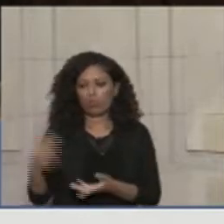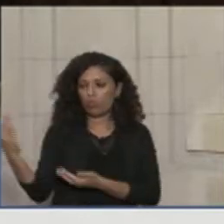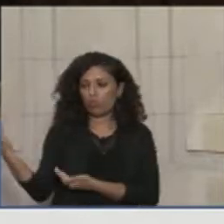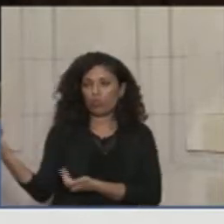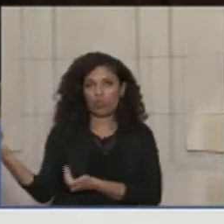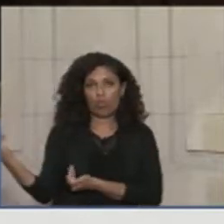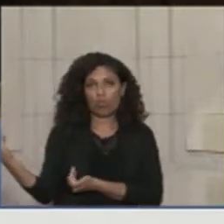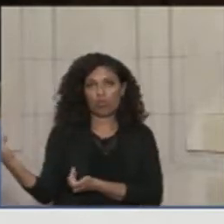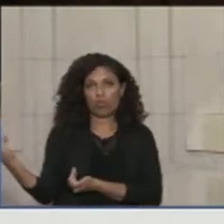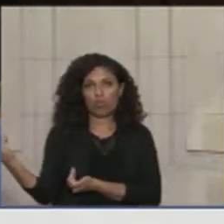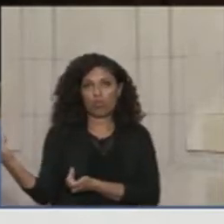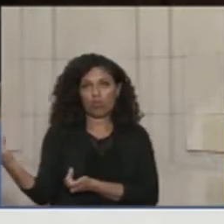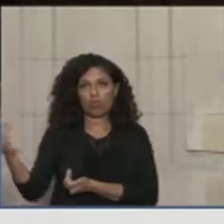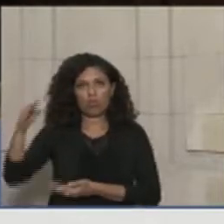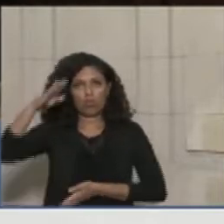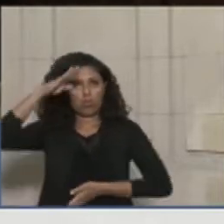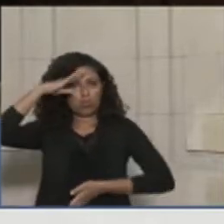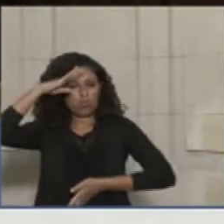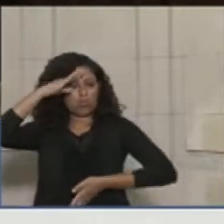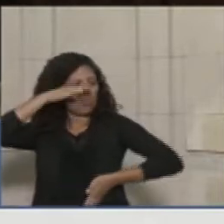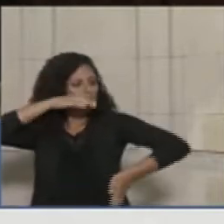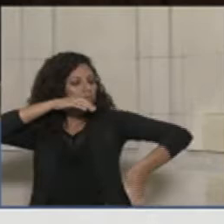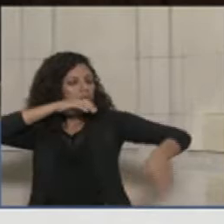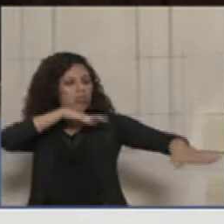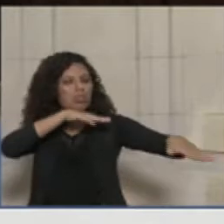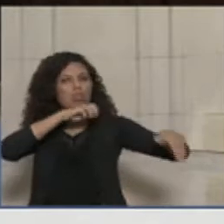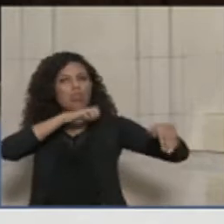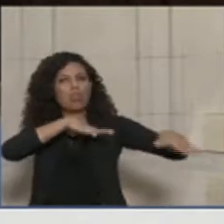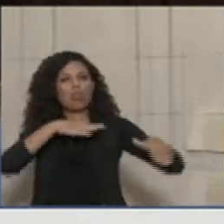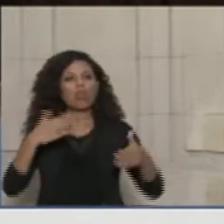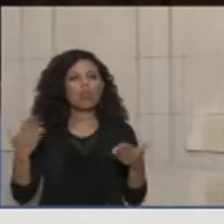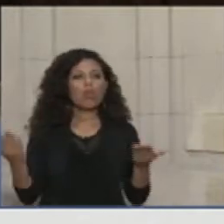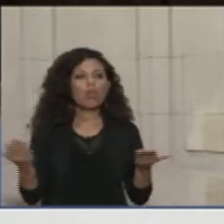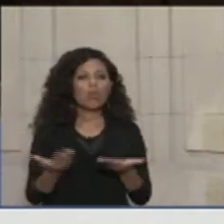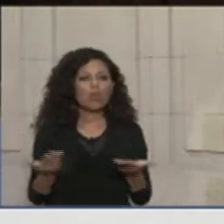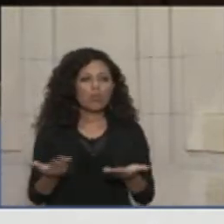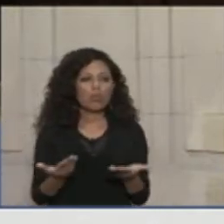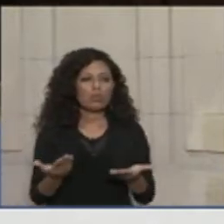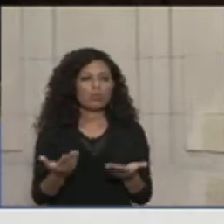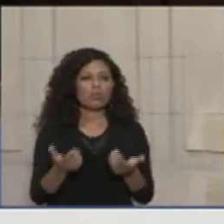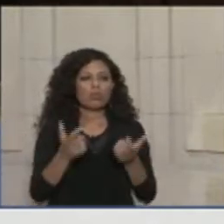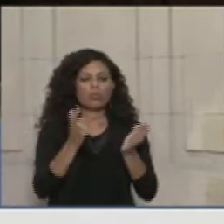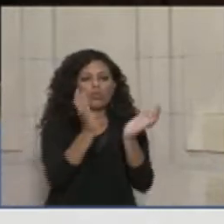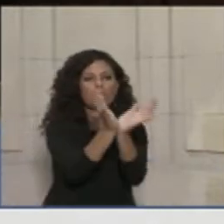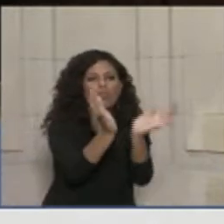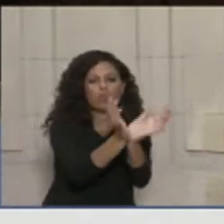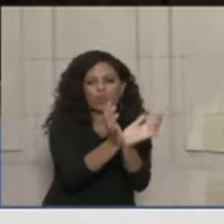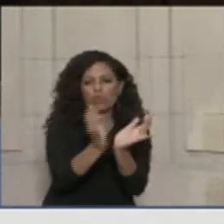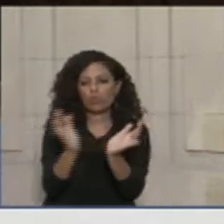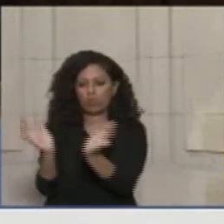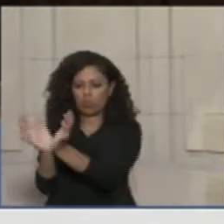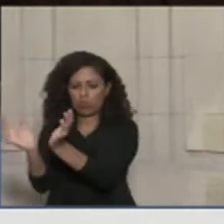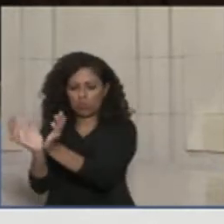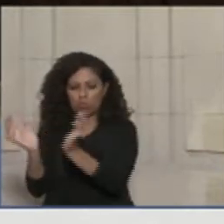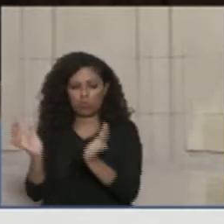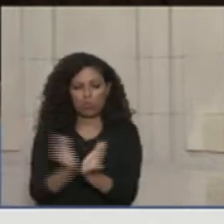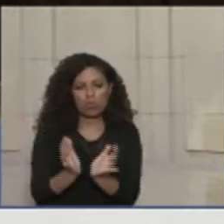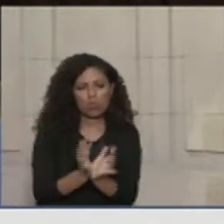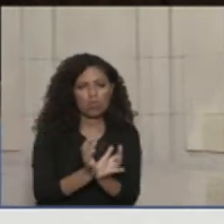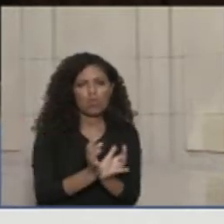militares que servem hoje na Marinha, na Aeronáutica e no